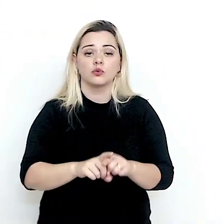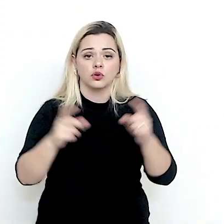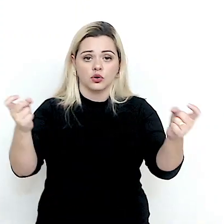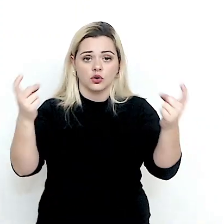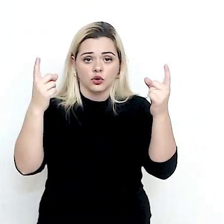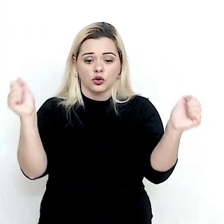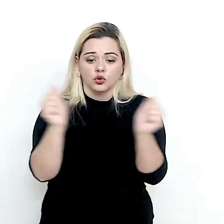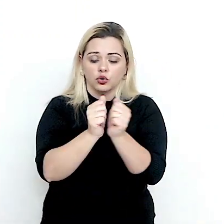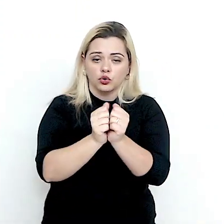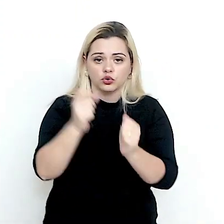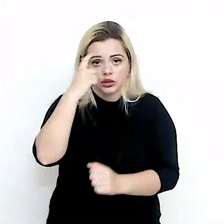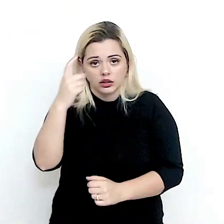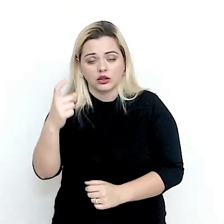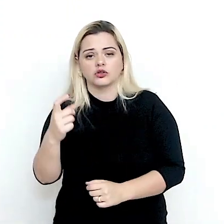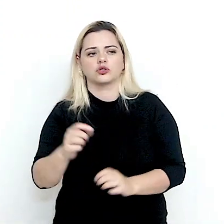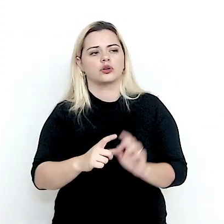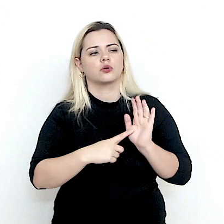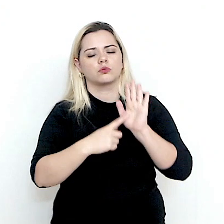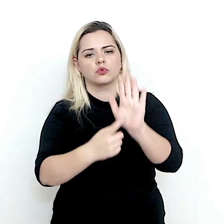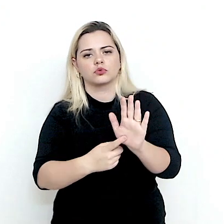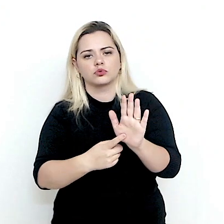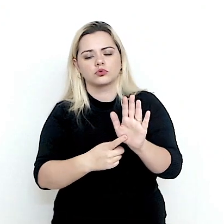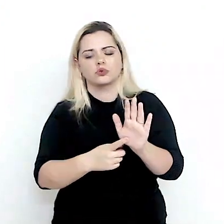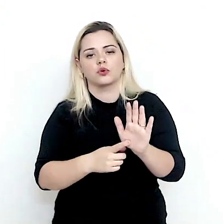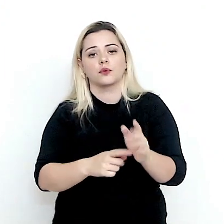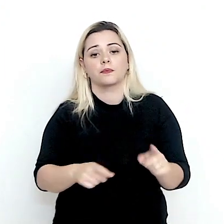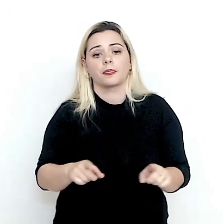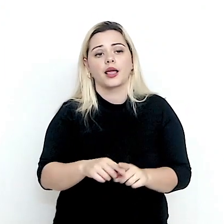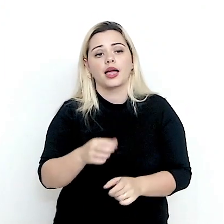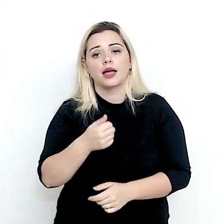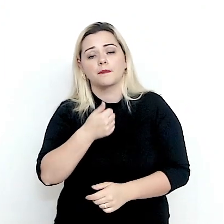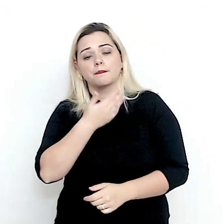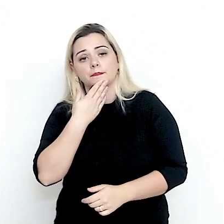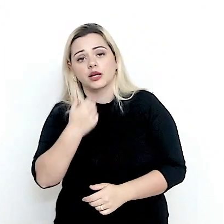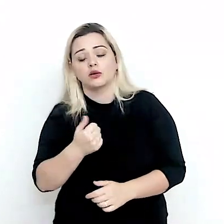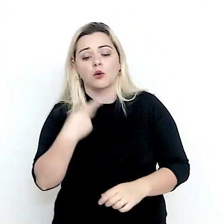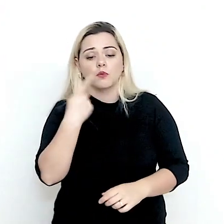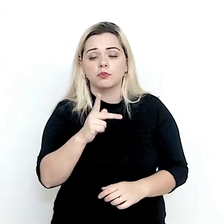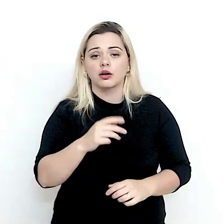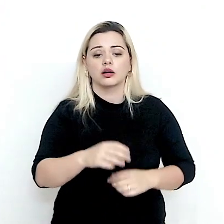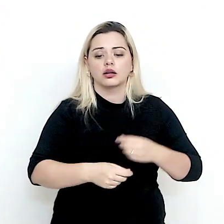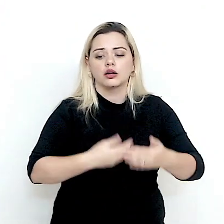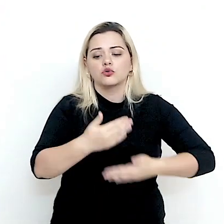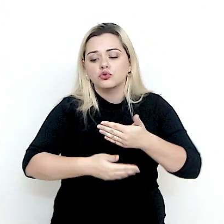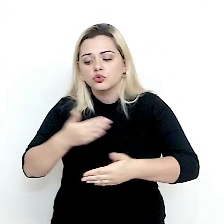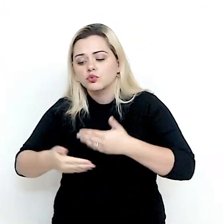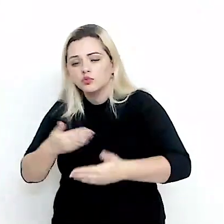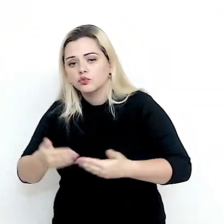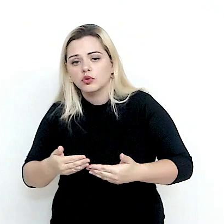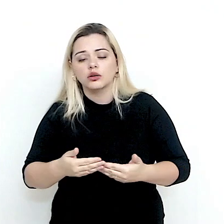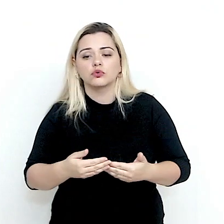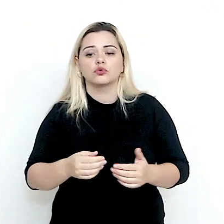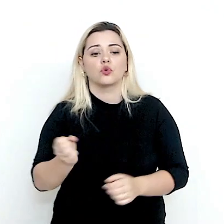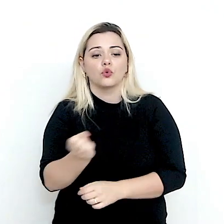carta oficial destacou que a geração nuclear é a opção eficaz no desenvolvimento de novas rotas de produção de